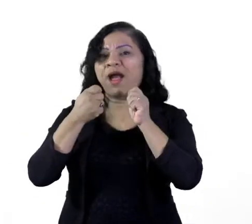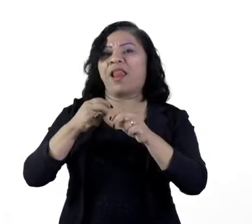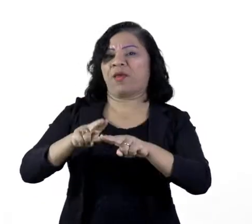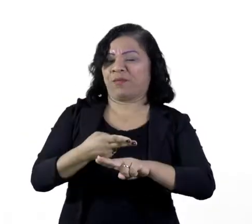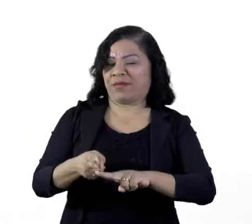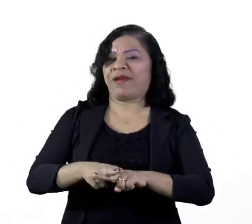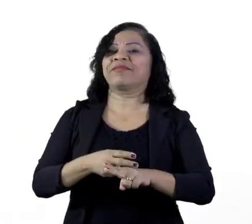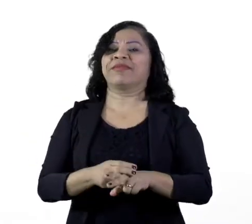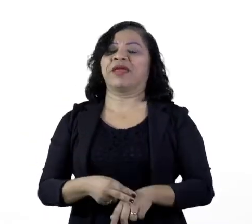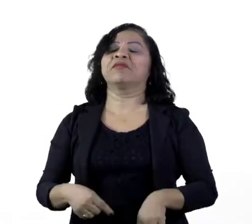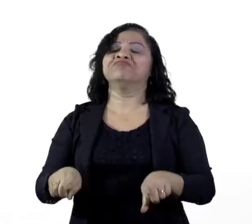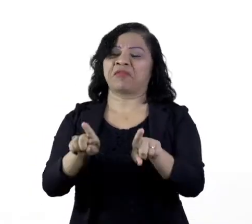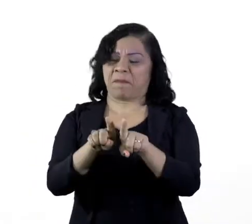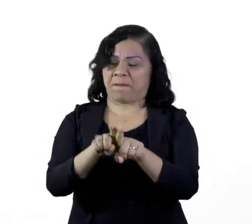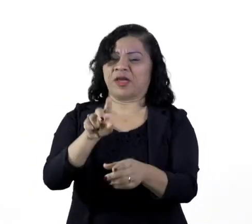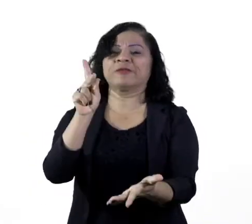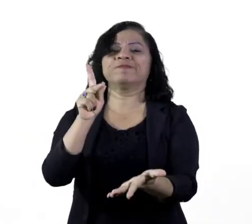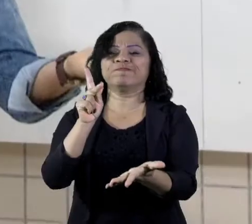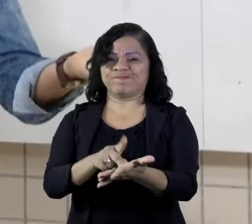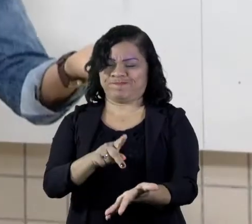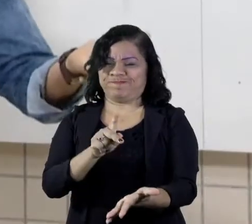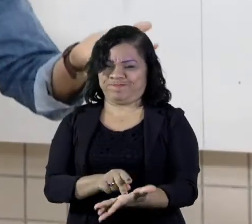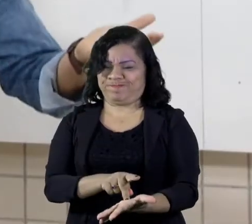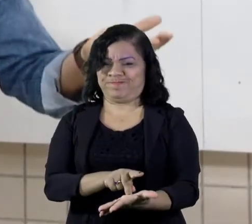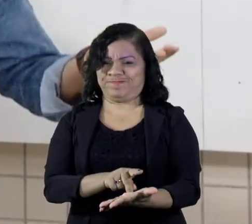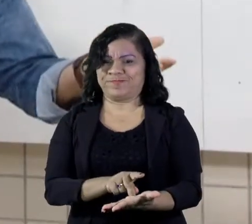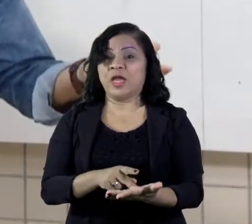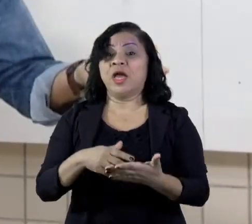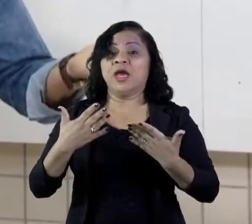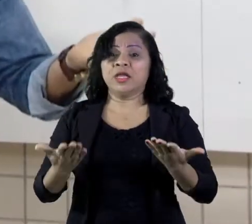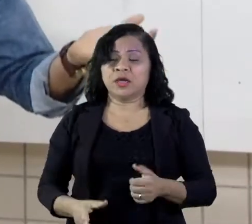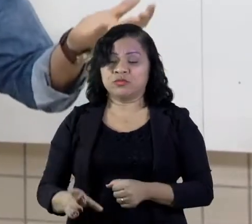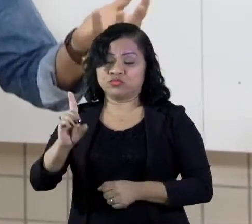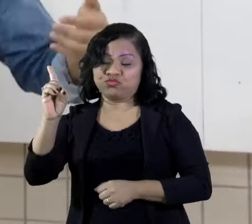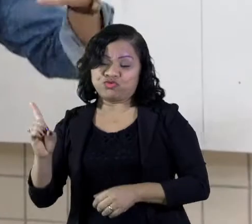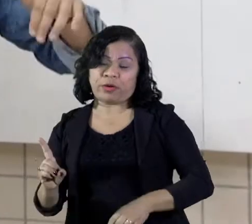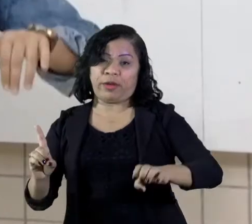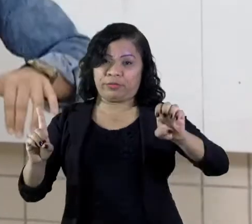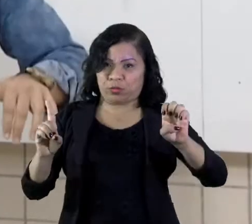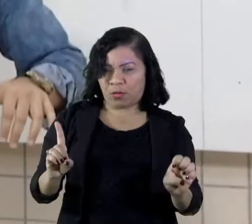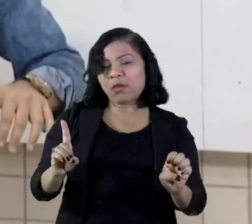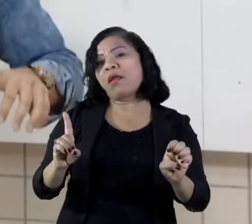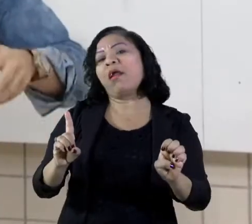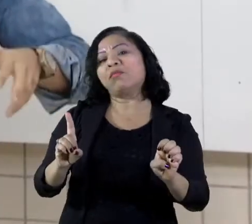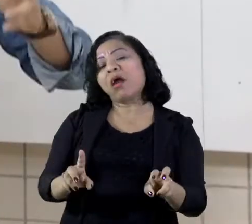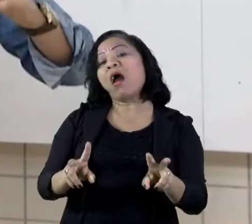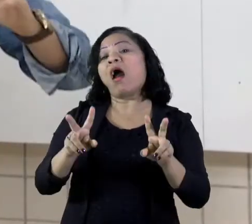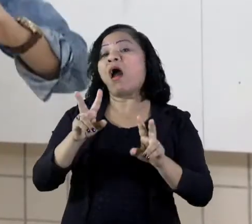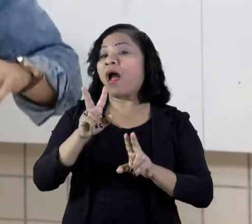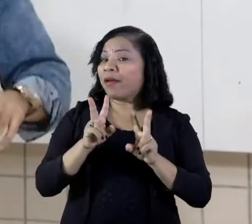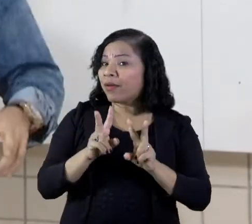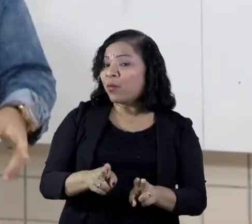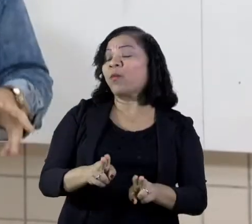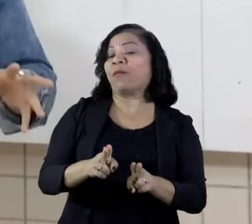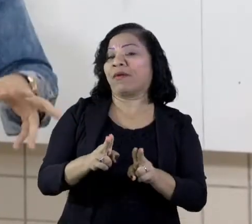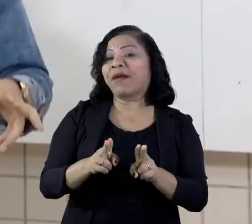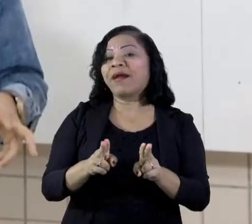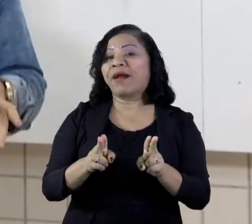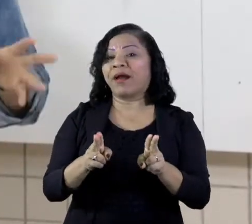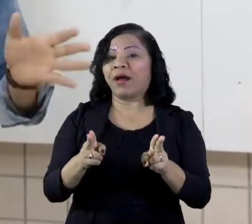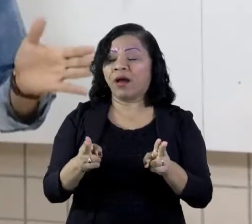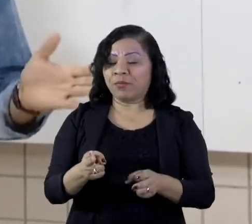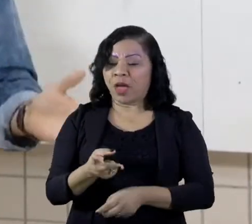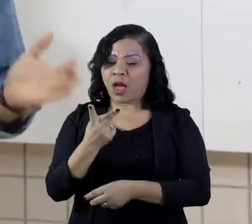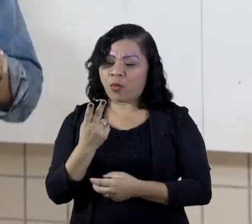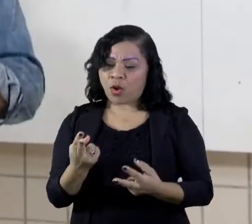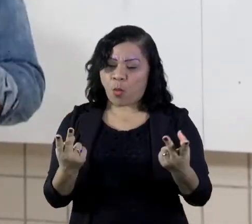é verdadeira, porque tanto do lado esquerdo quanto do lado direito nós temos, além da mesma quantidade, o mesmo objeto,